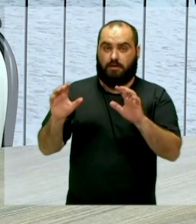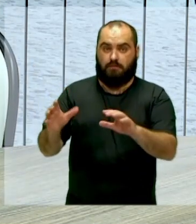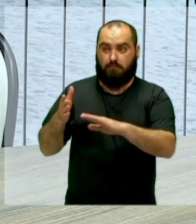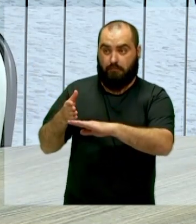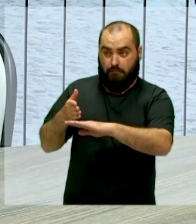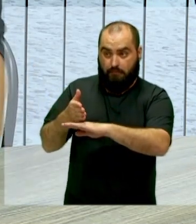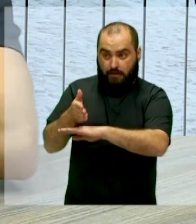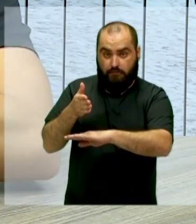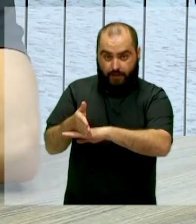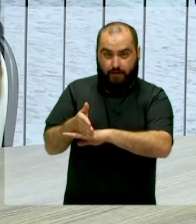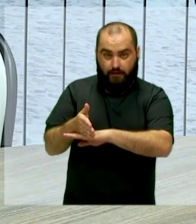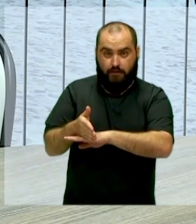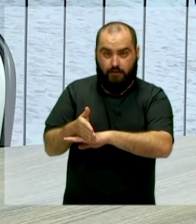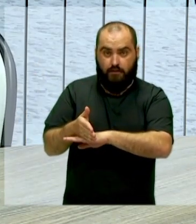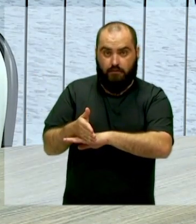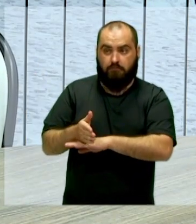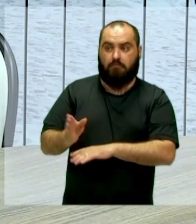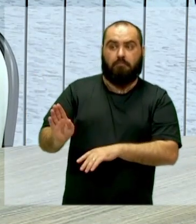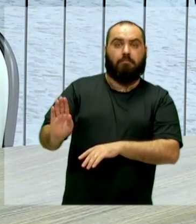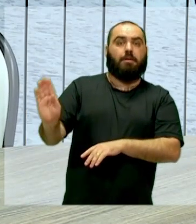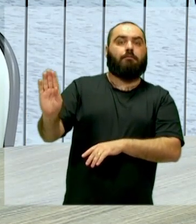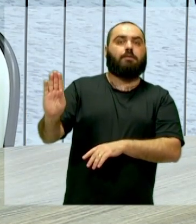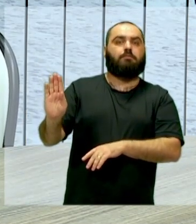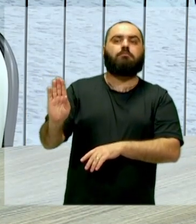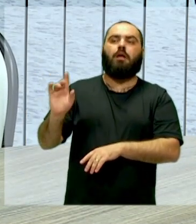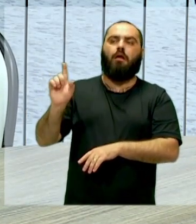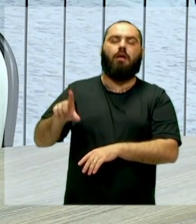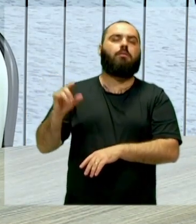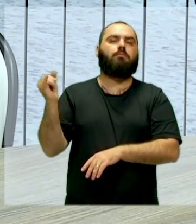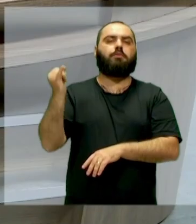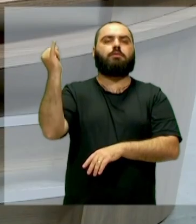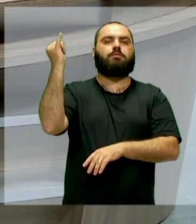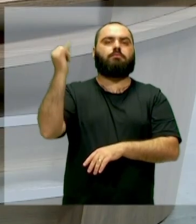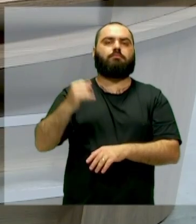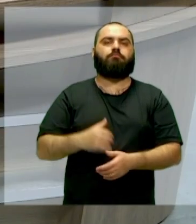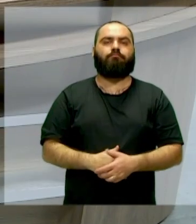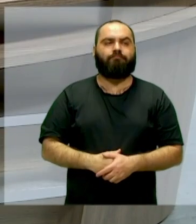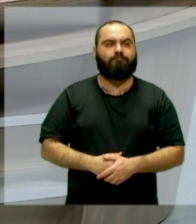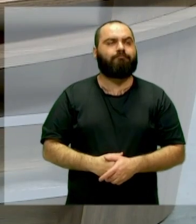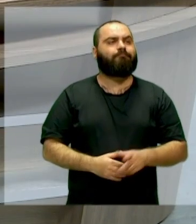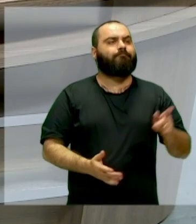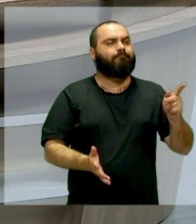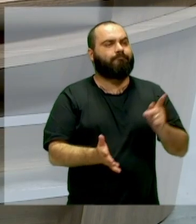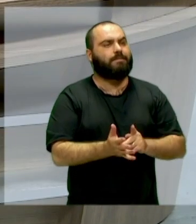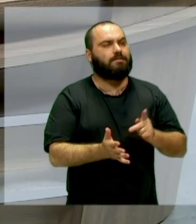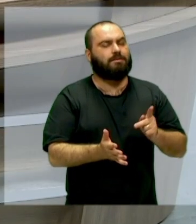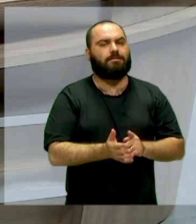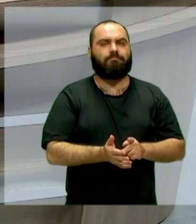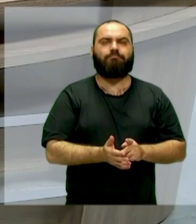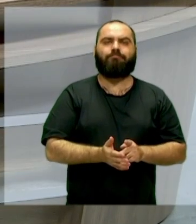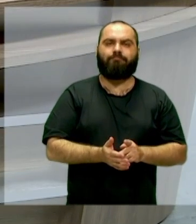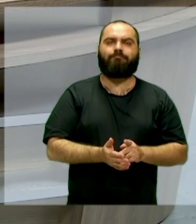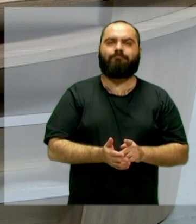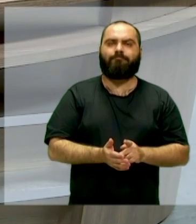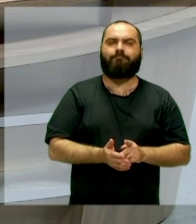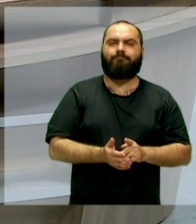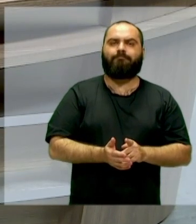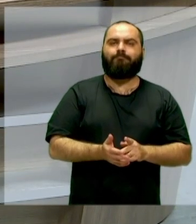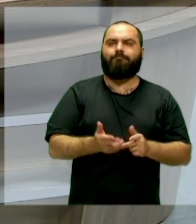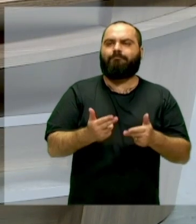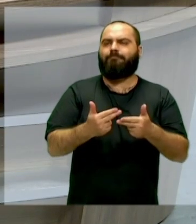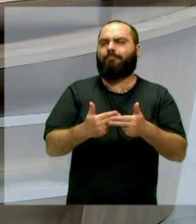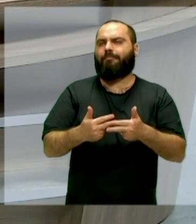desse dessa cadeia de beneficiamento dos resíduos é muito importante importante e tem tanta são tantas as